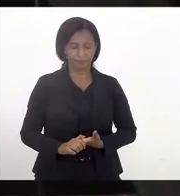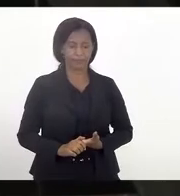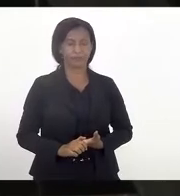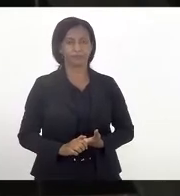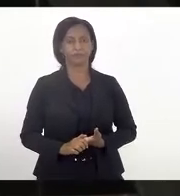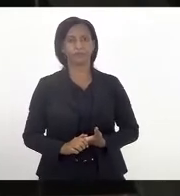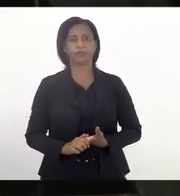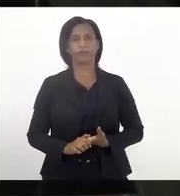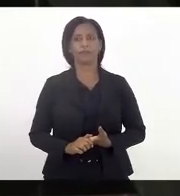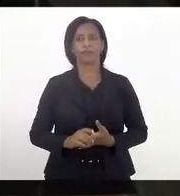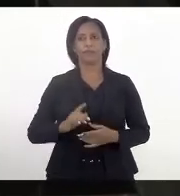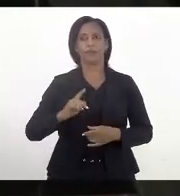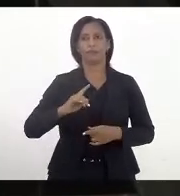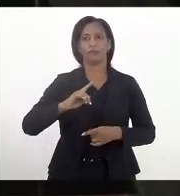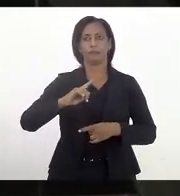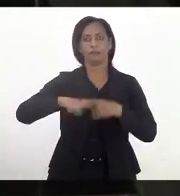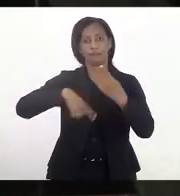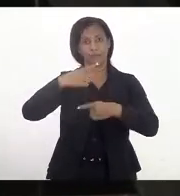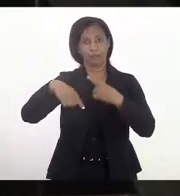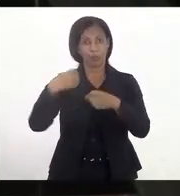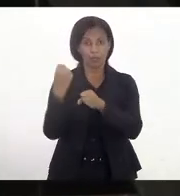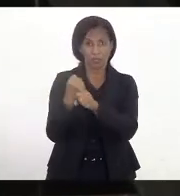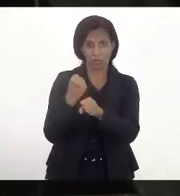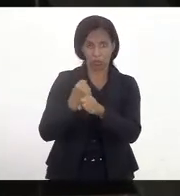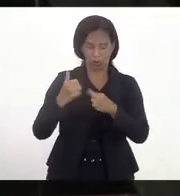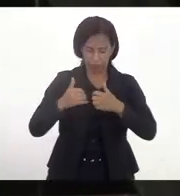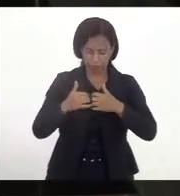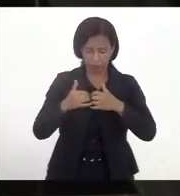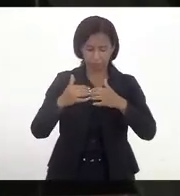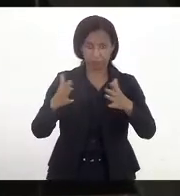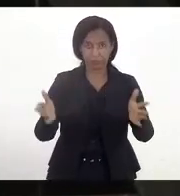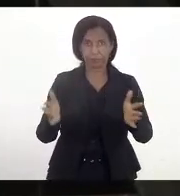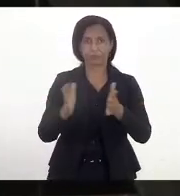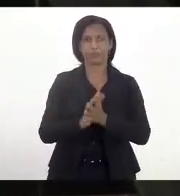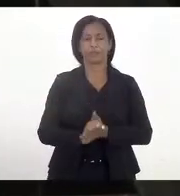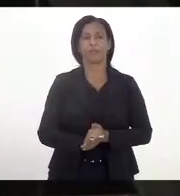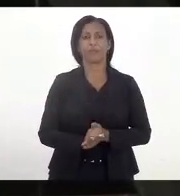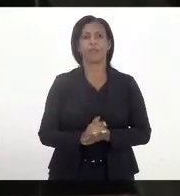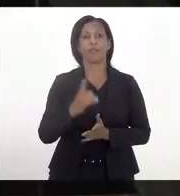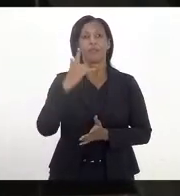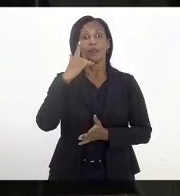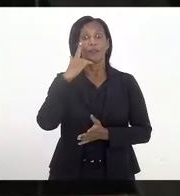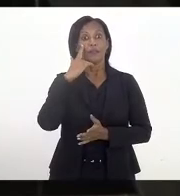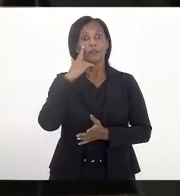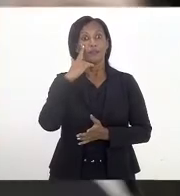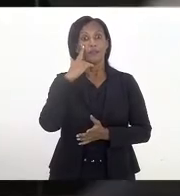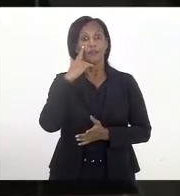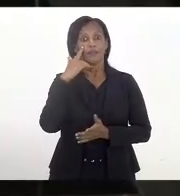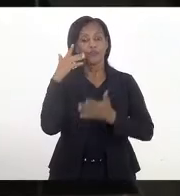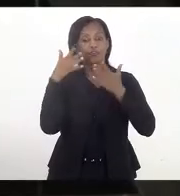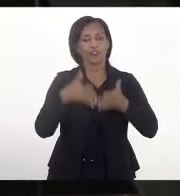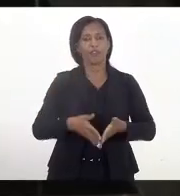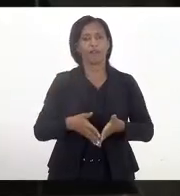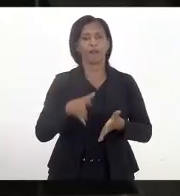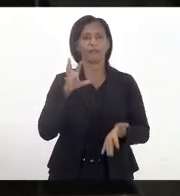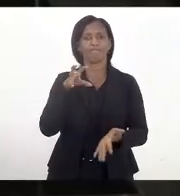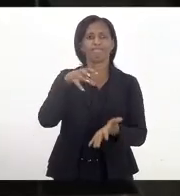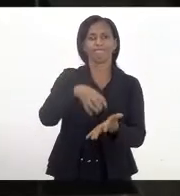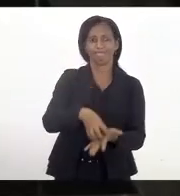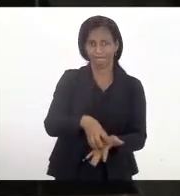as obras iniciadas E aí vem a questão central senhora deputada a tia